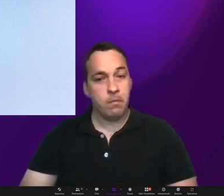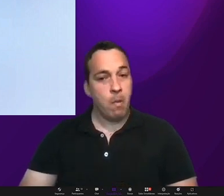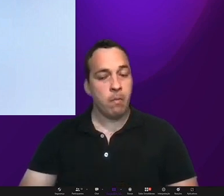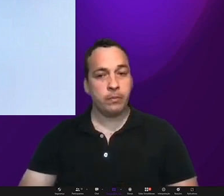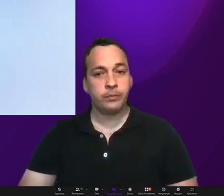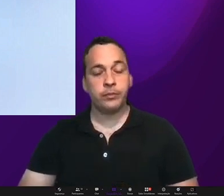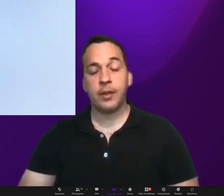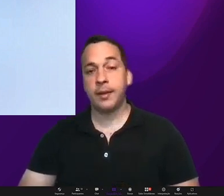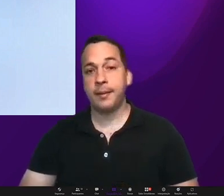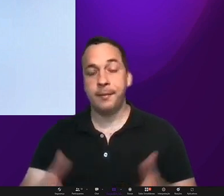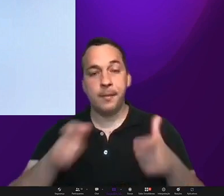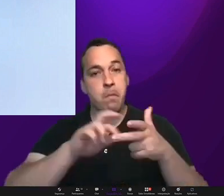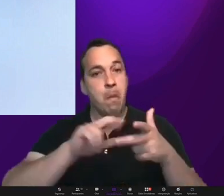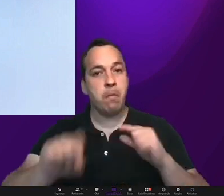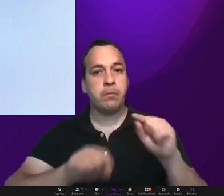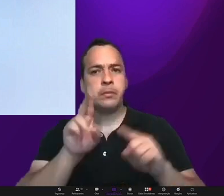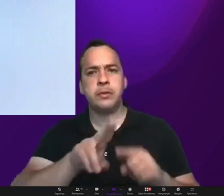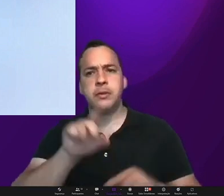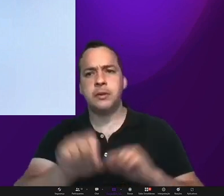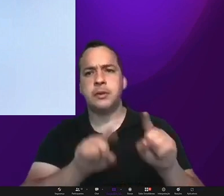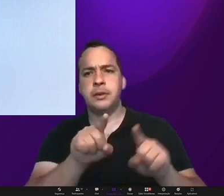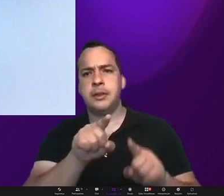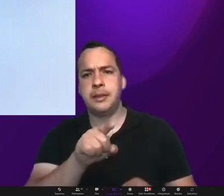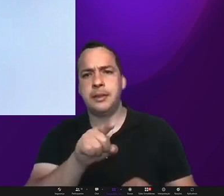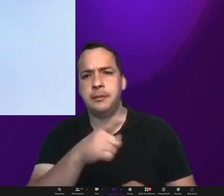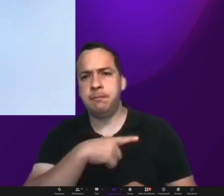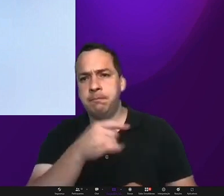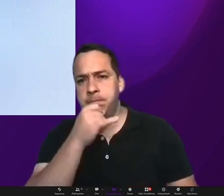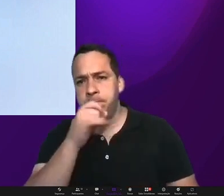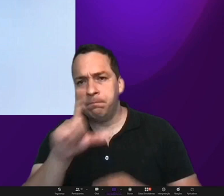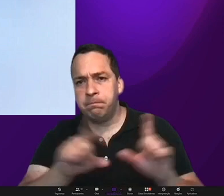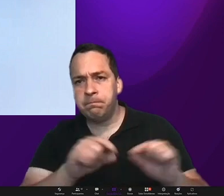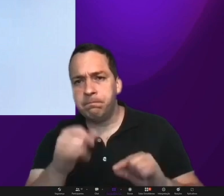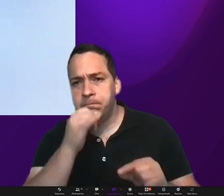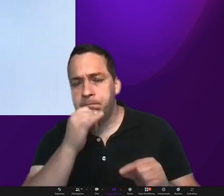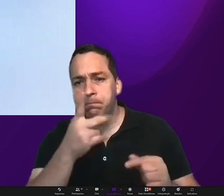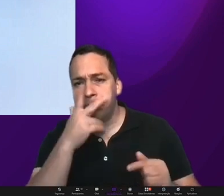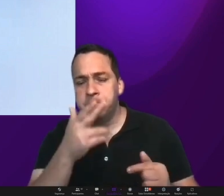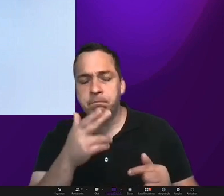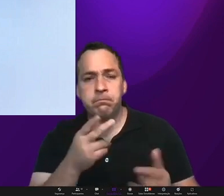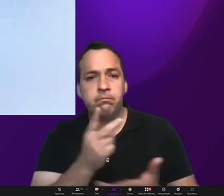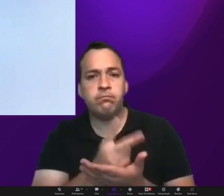utilizar terapias ou intermitentes ou eventualmente contínuas